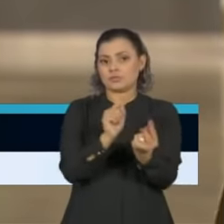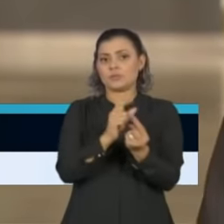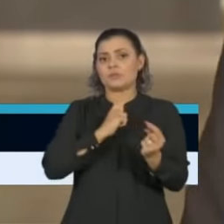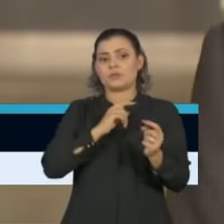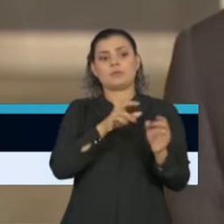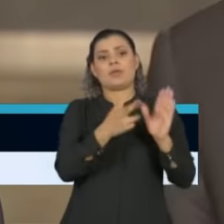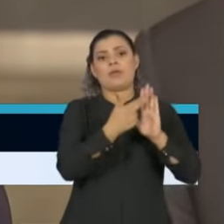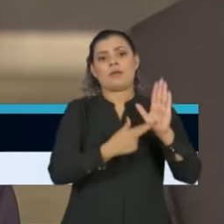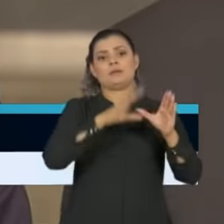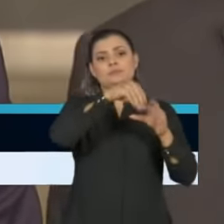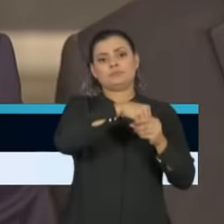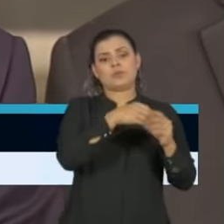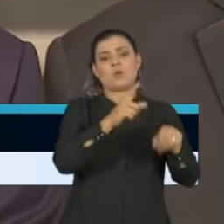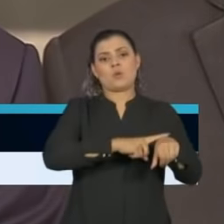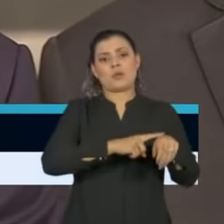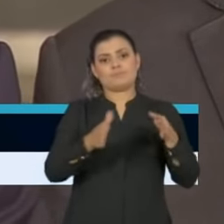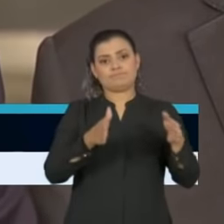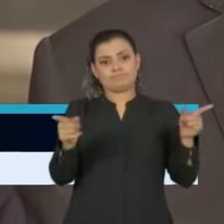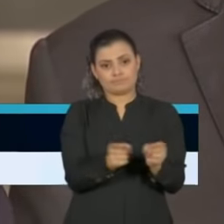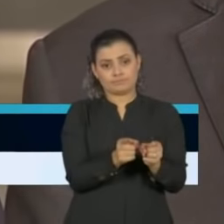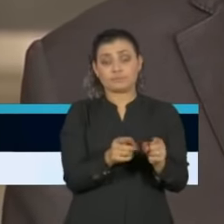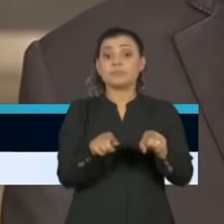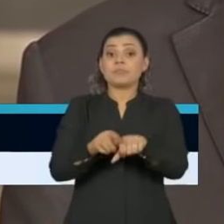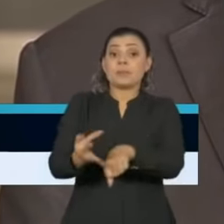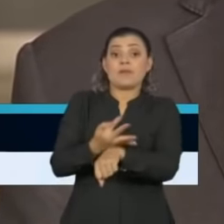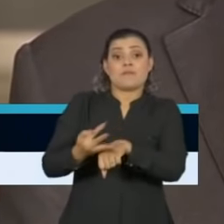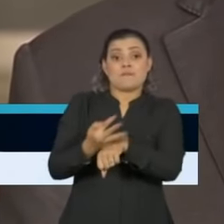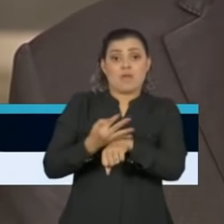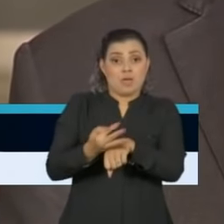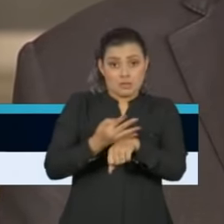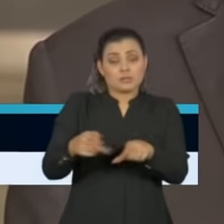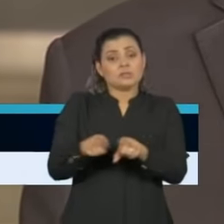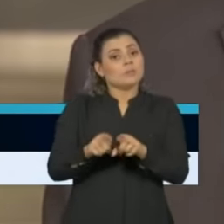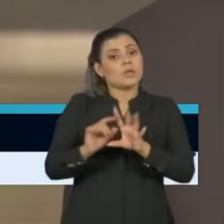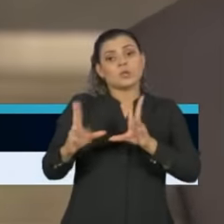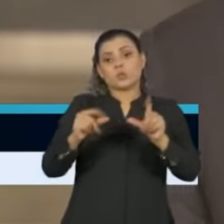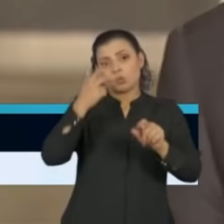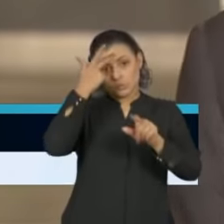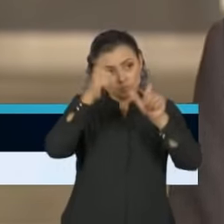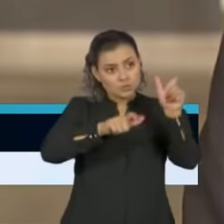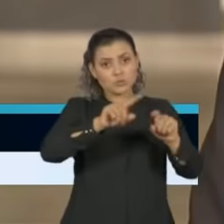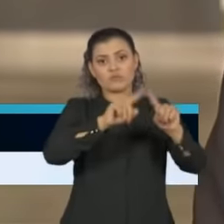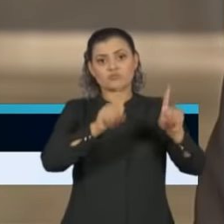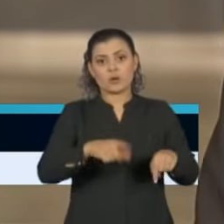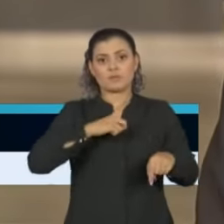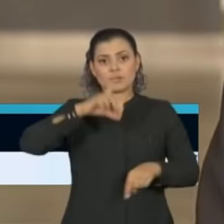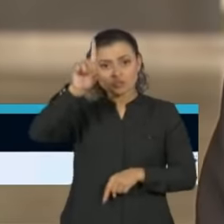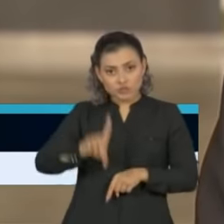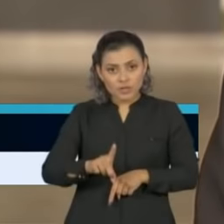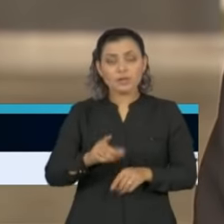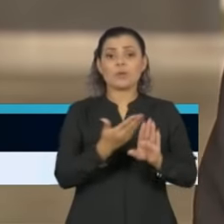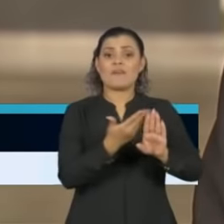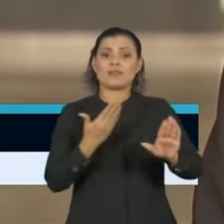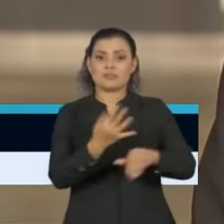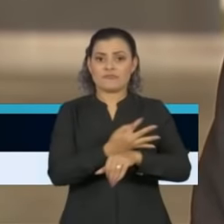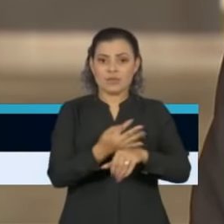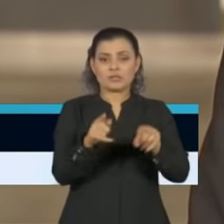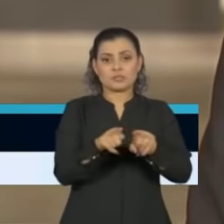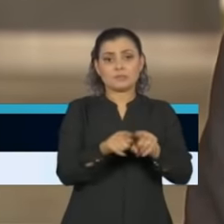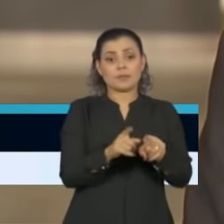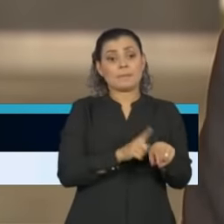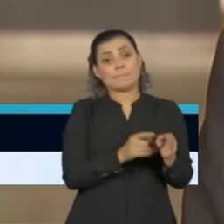serviços. Decretação imediata de férias e licença-prêmio para todos os funcionários que têm o direito neste momento,